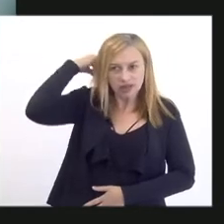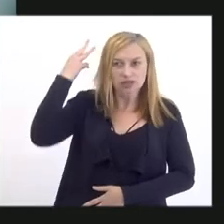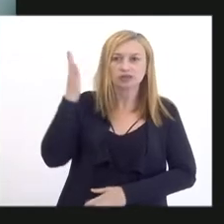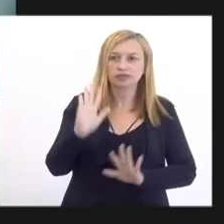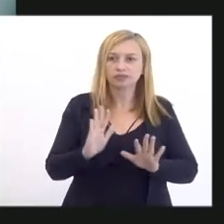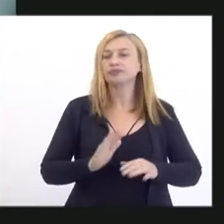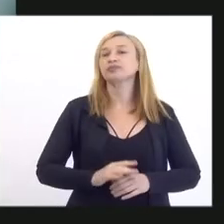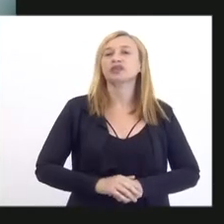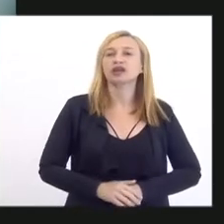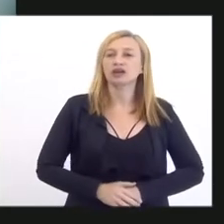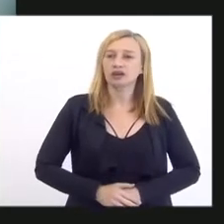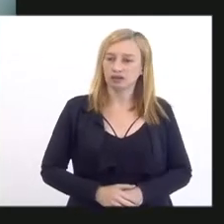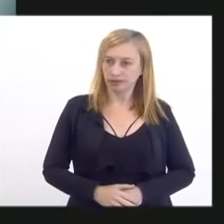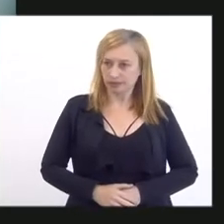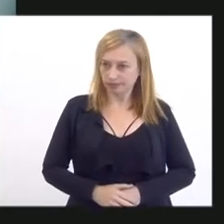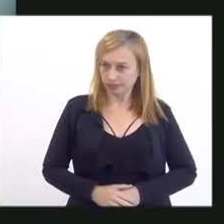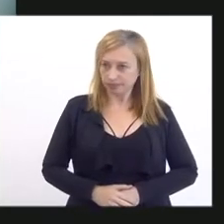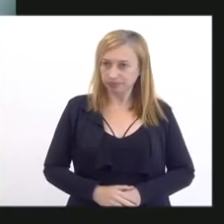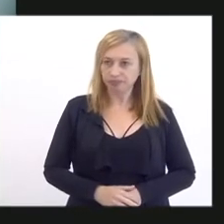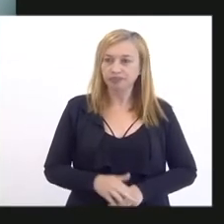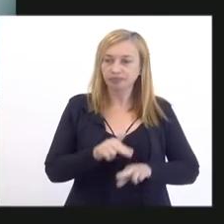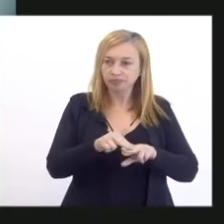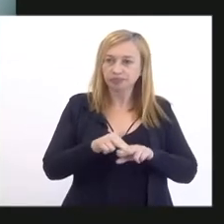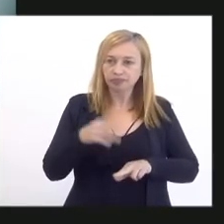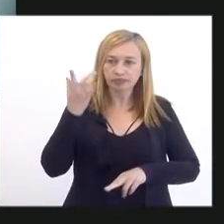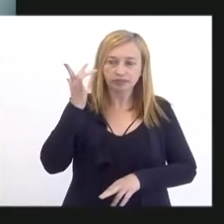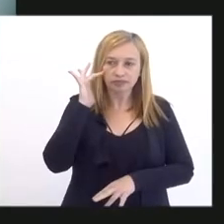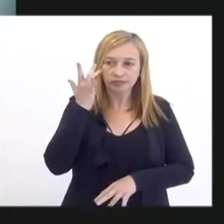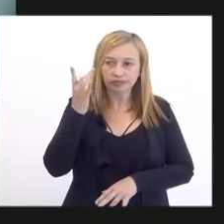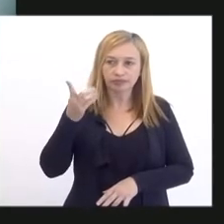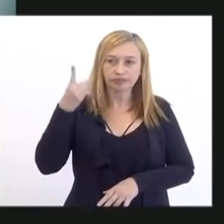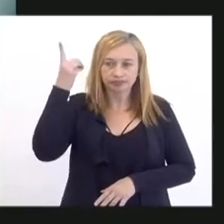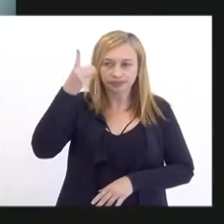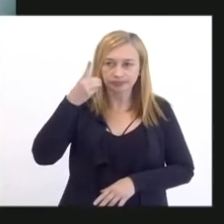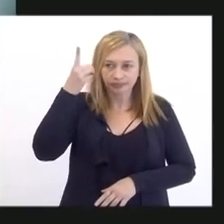presidente... Por isso que eu acho, Márcio...